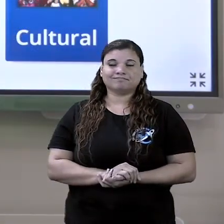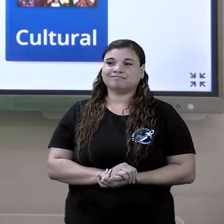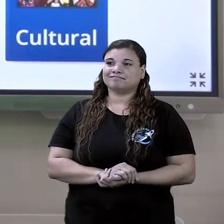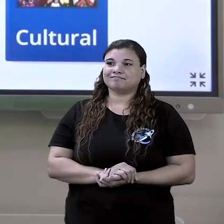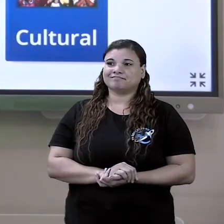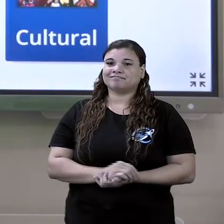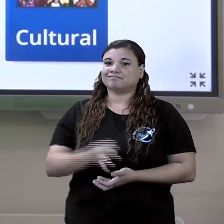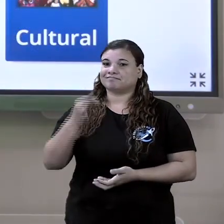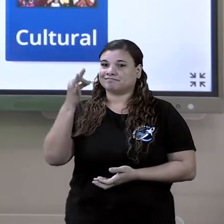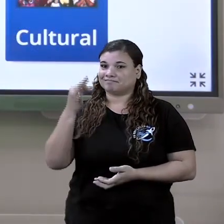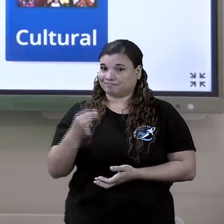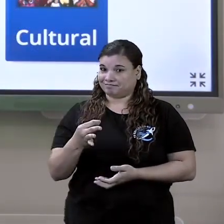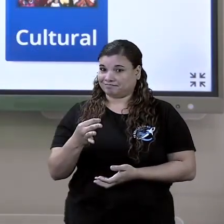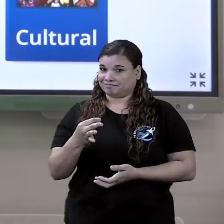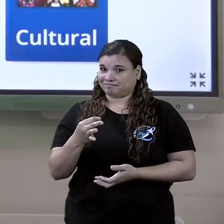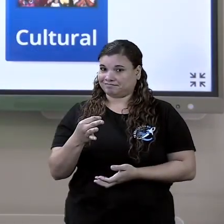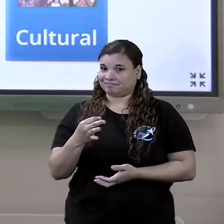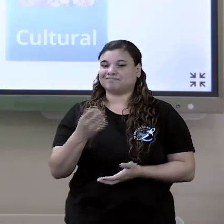Acertaram quem falou?